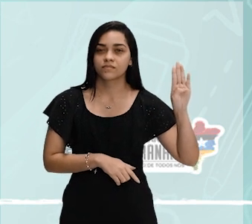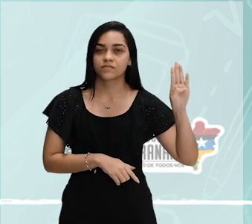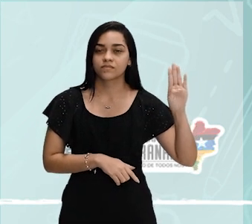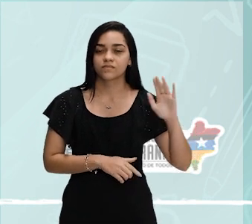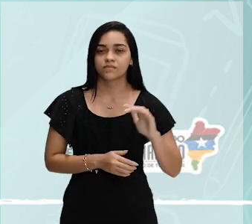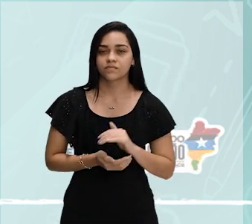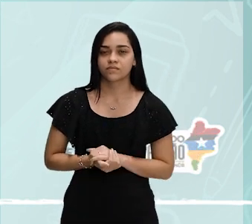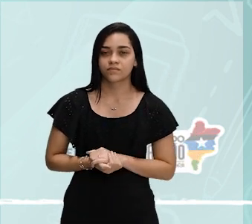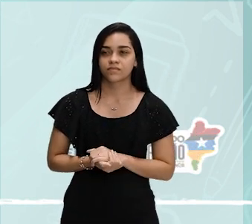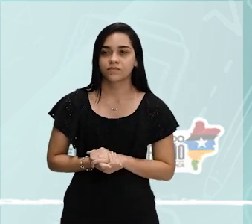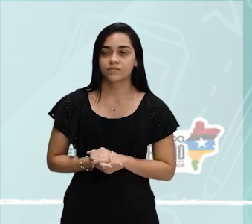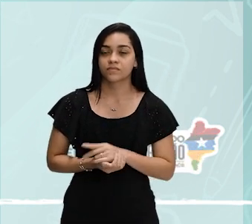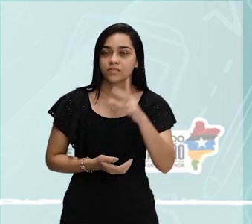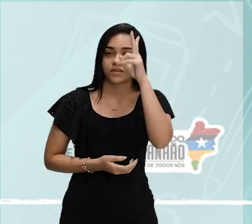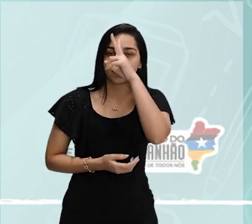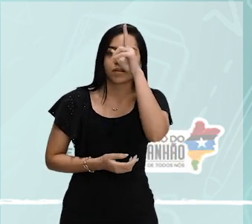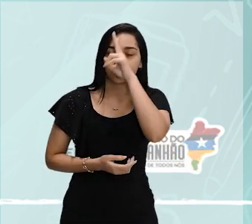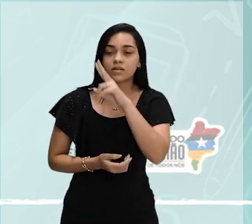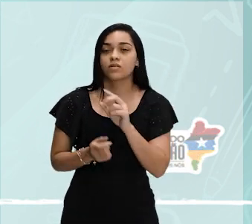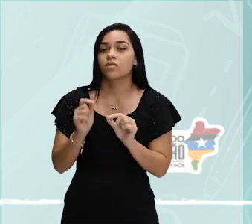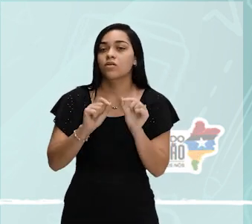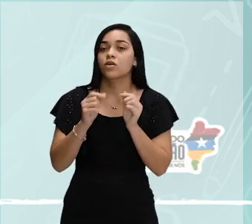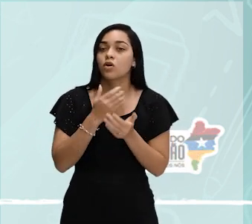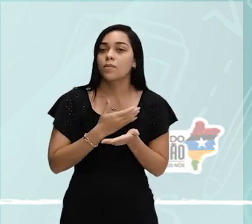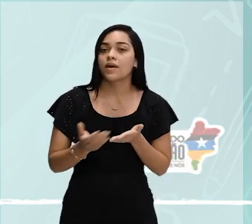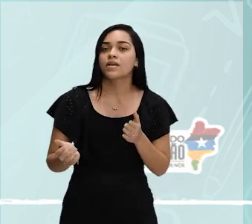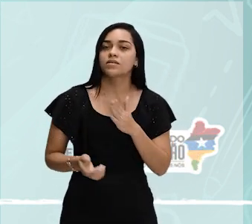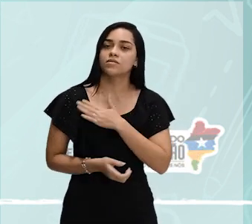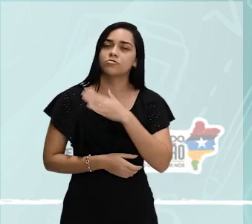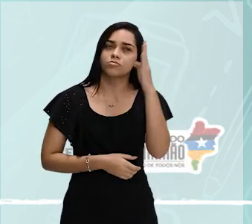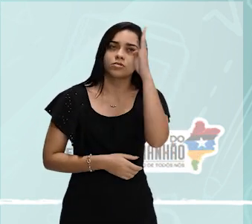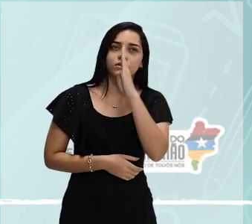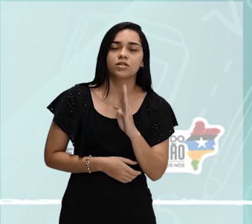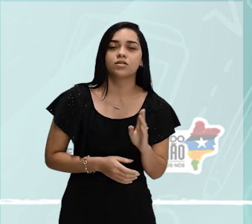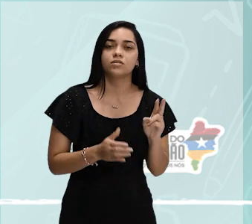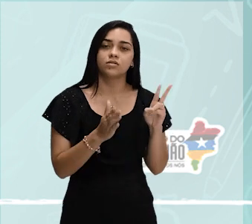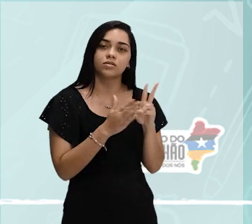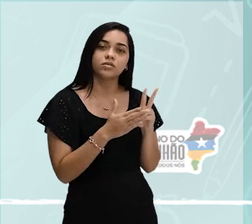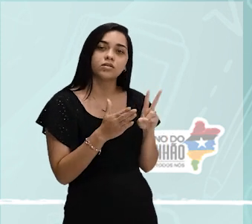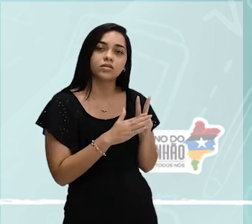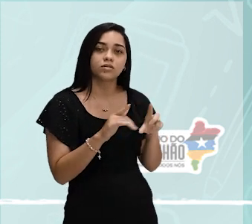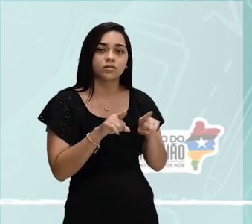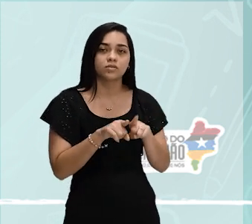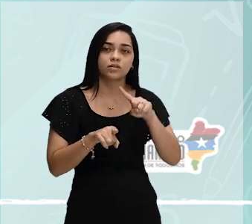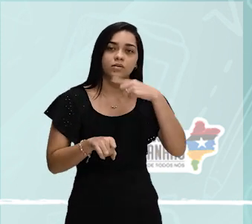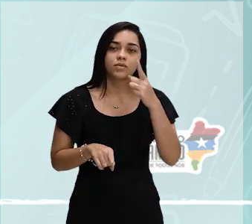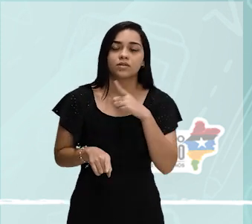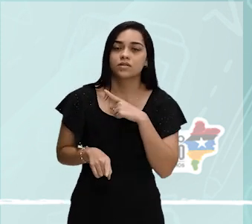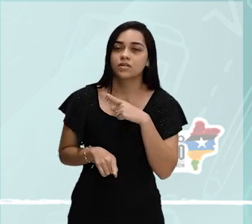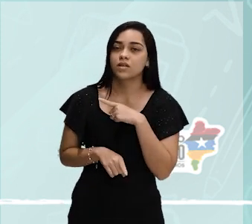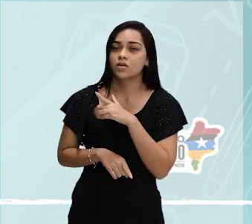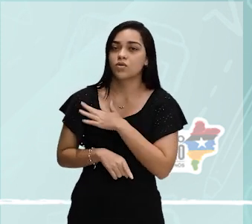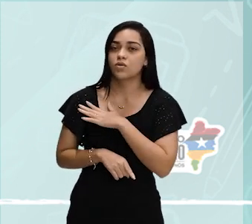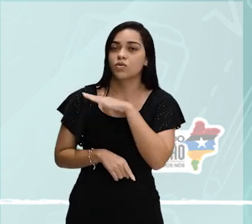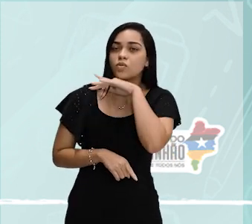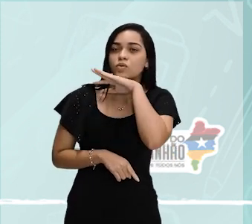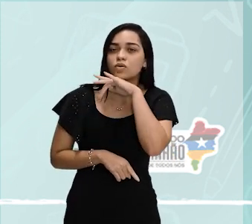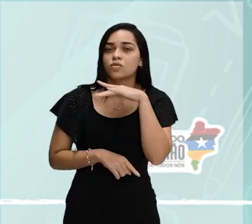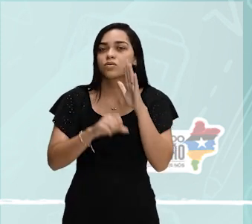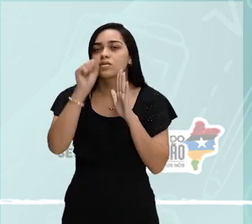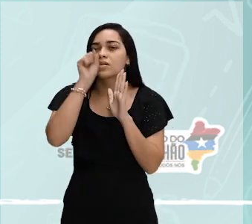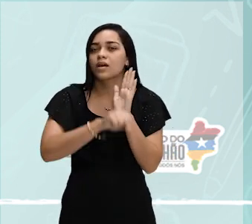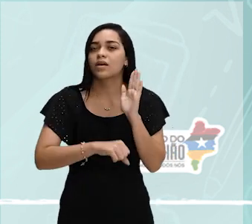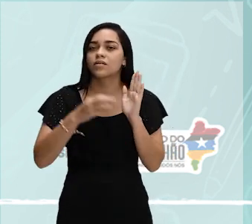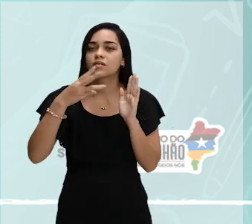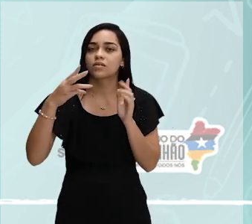e imaginação. Tá? Lembrando que começa justamente com nacionalismo, indianismo, tá bom? Aí depois tem o mal do século, e aí vem a